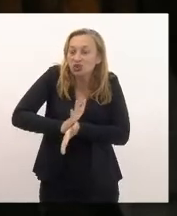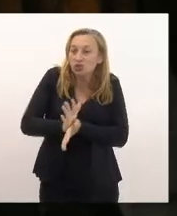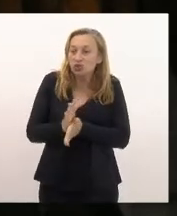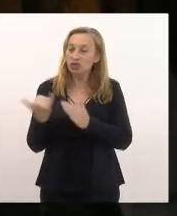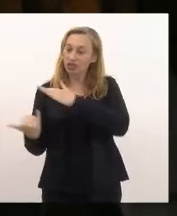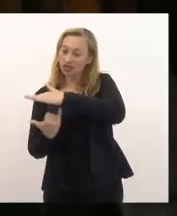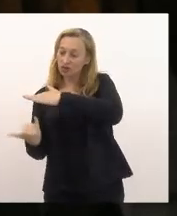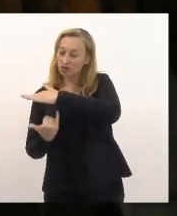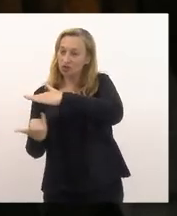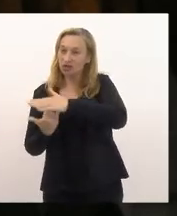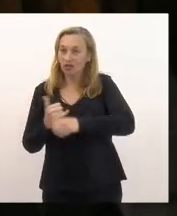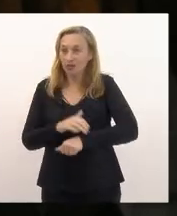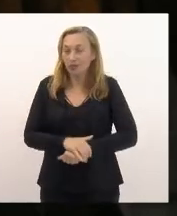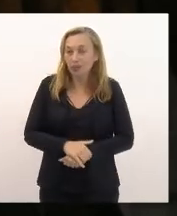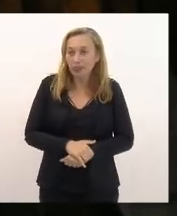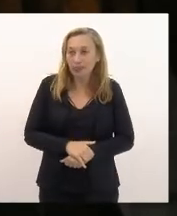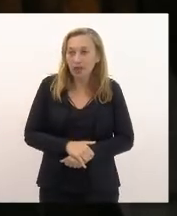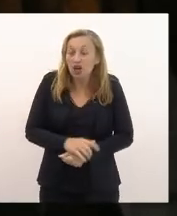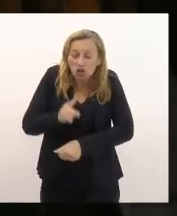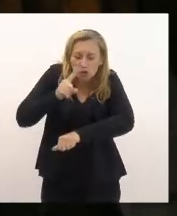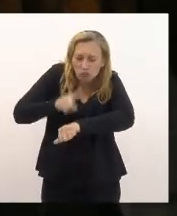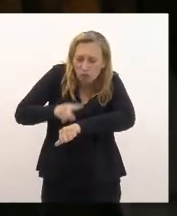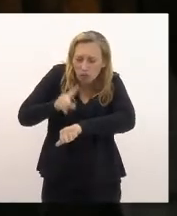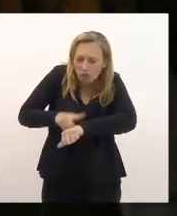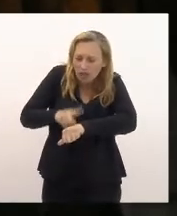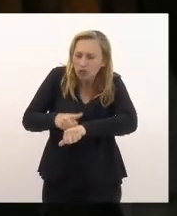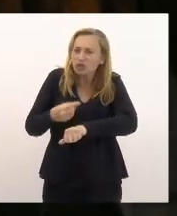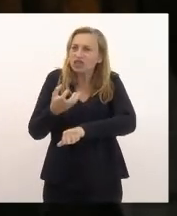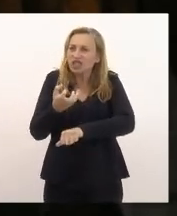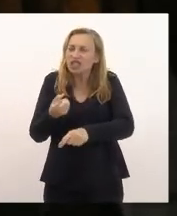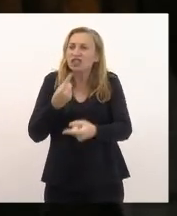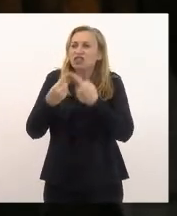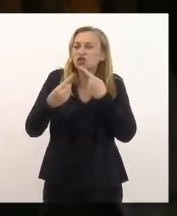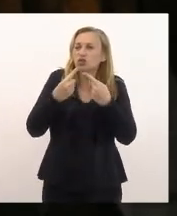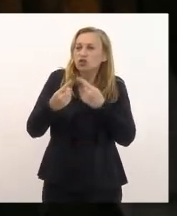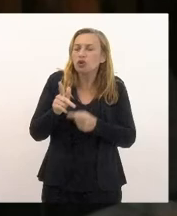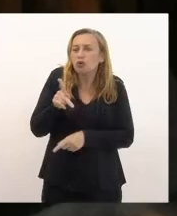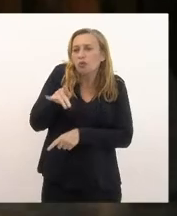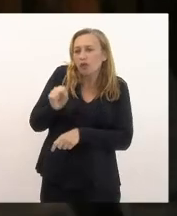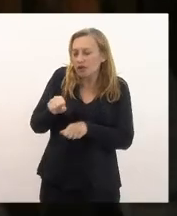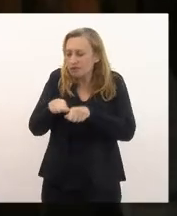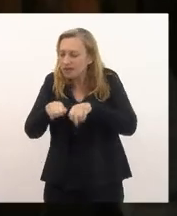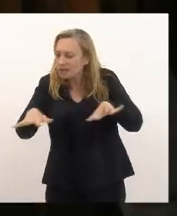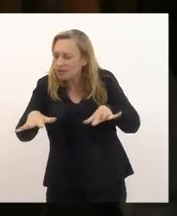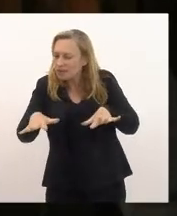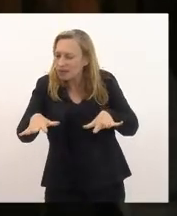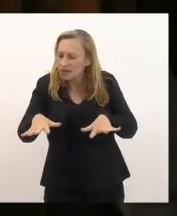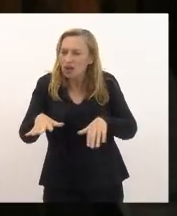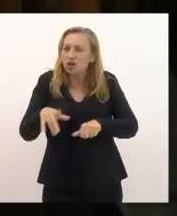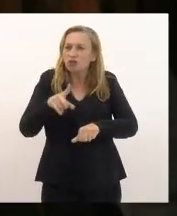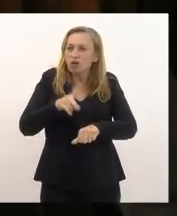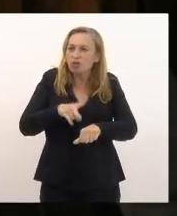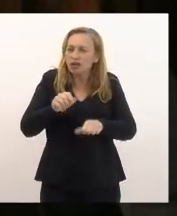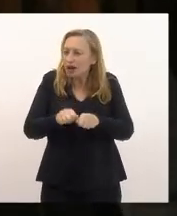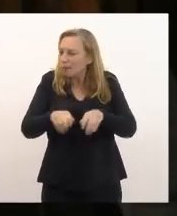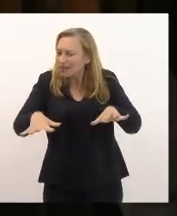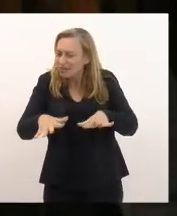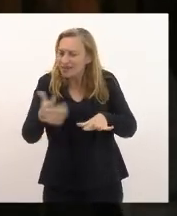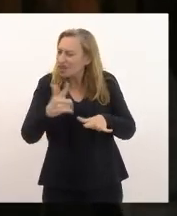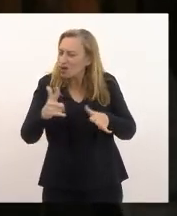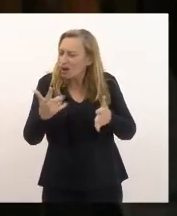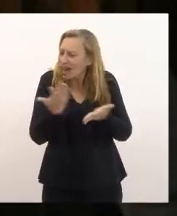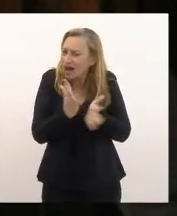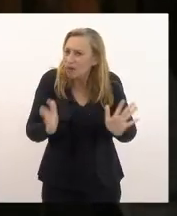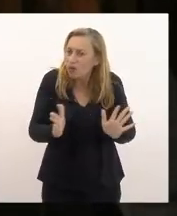instituições. No momento que a gente tem que discutir o pós-pandemia, no momento que a pandemia sequer acabou, agora uma